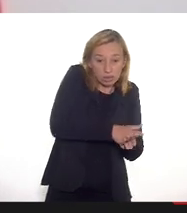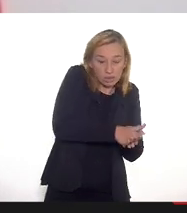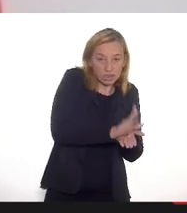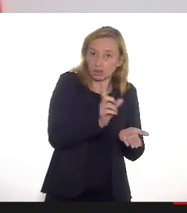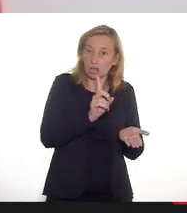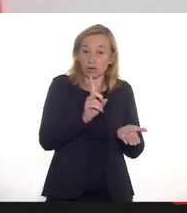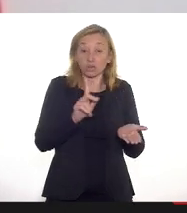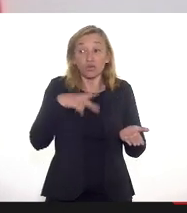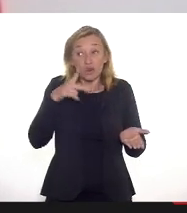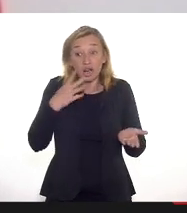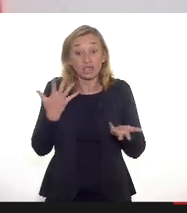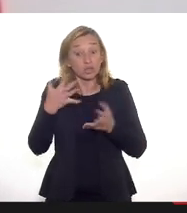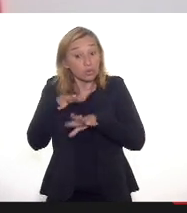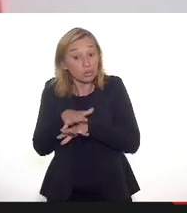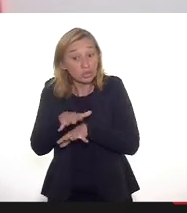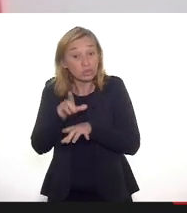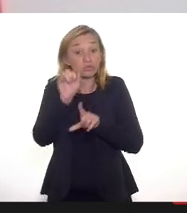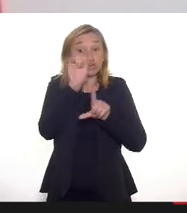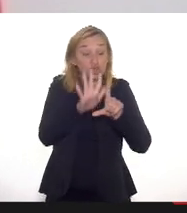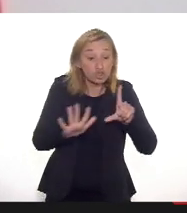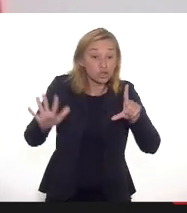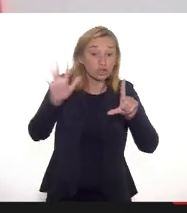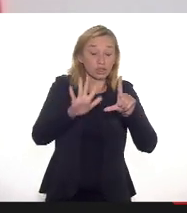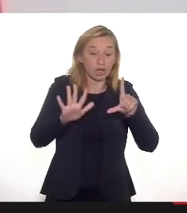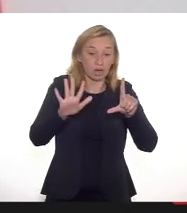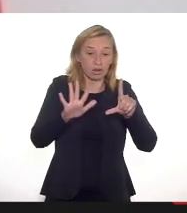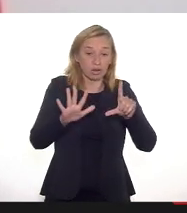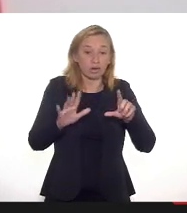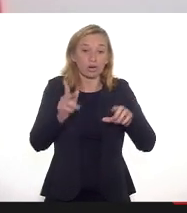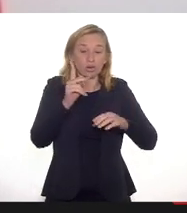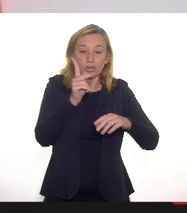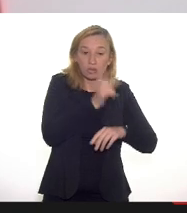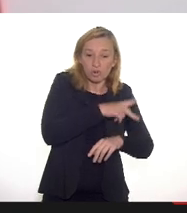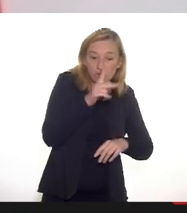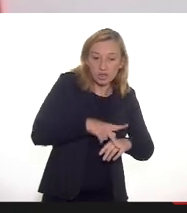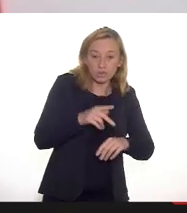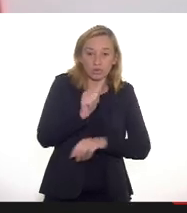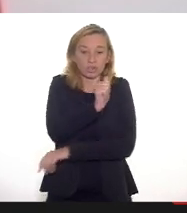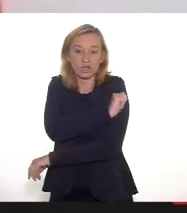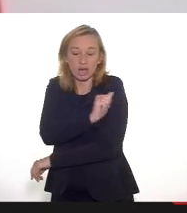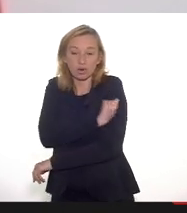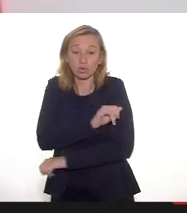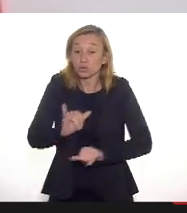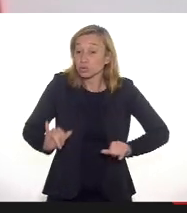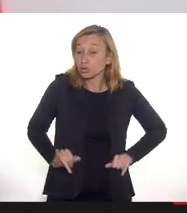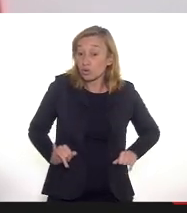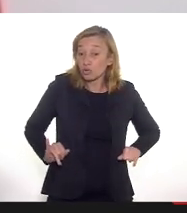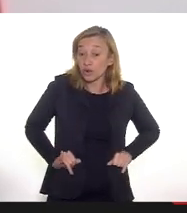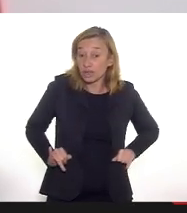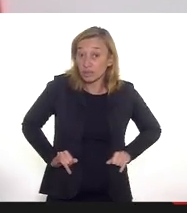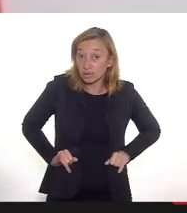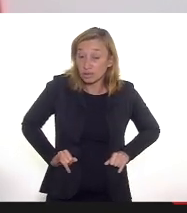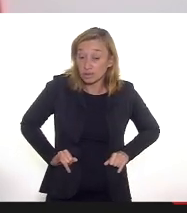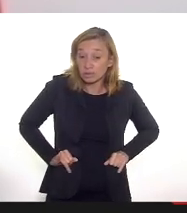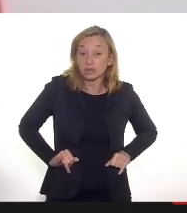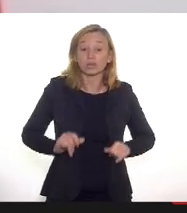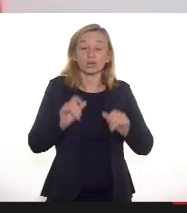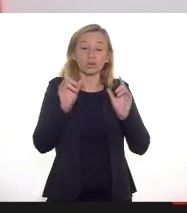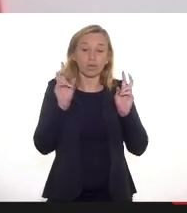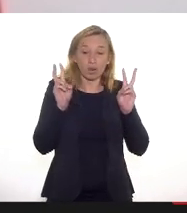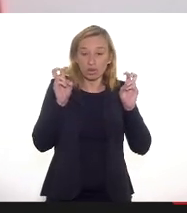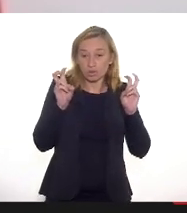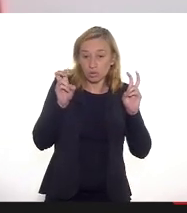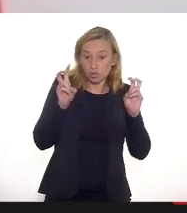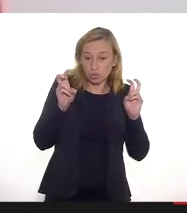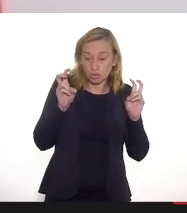né? Eu estou falando da inclusão digital, da qual professores e alunos estão sofrendo, muitos com a questão de dados, e